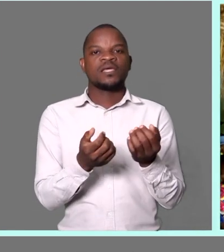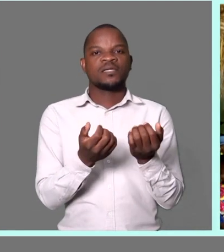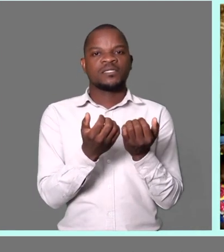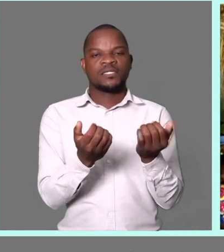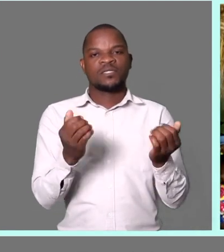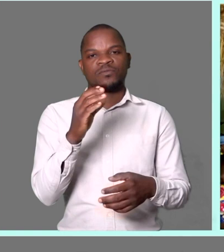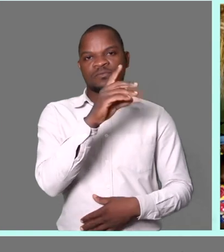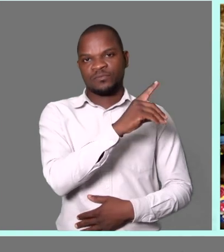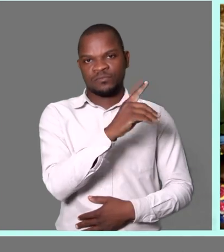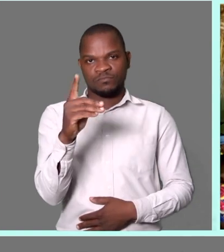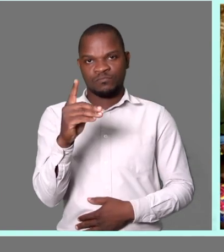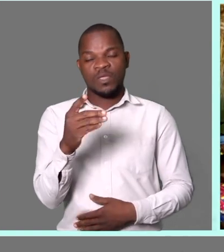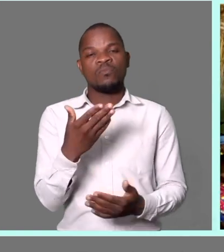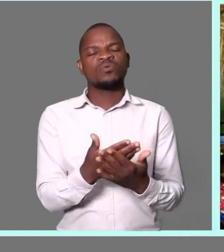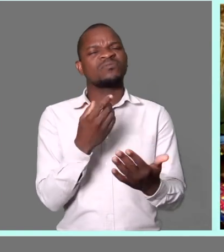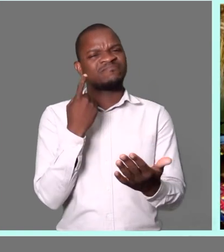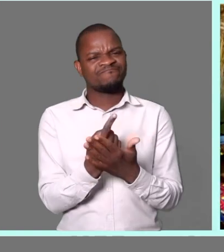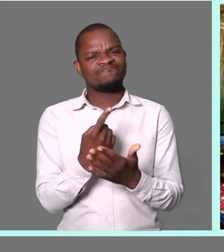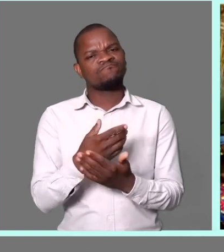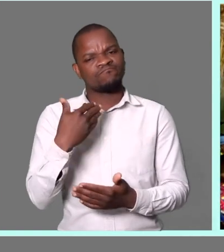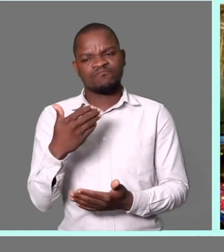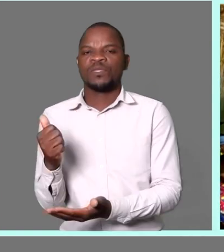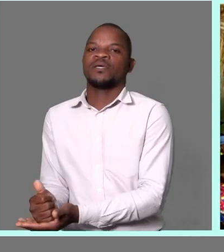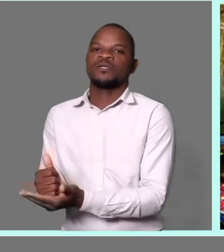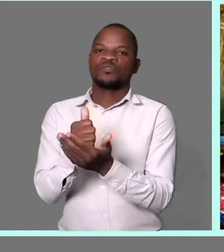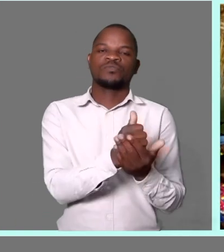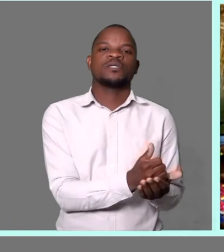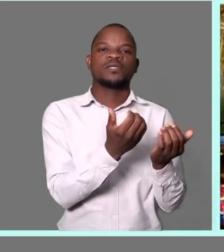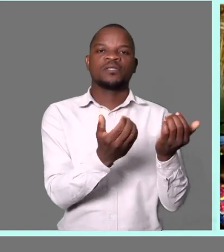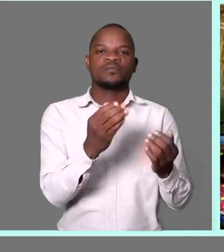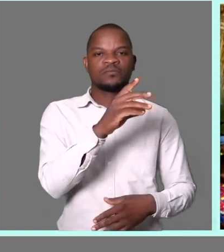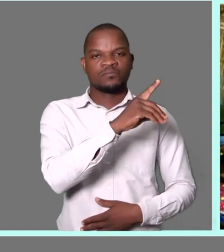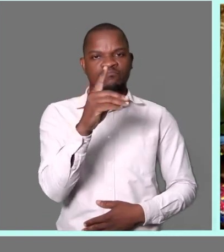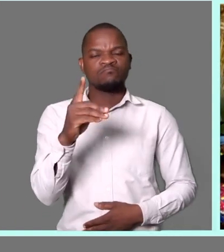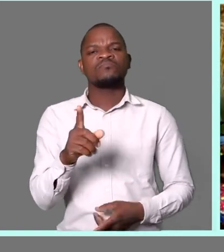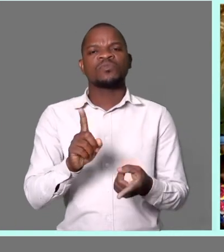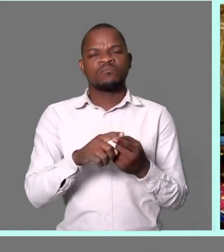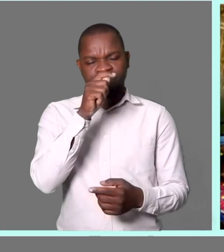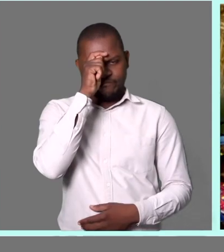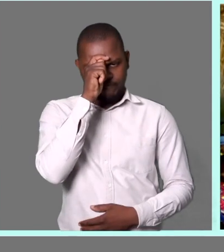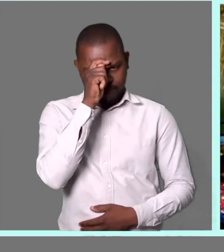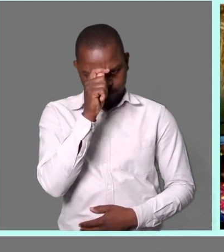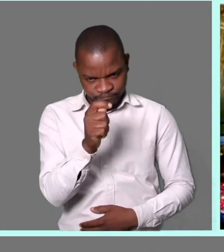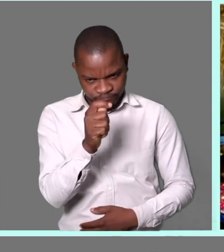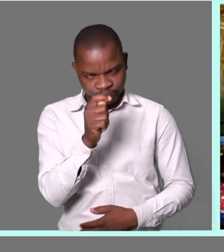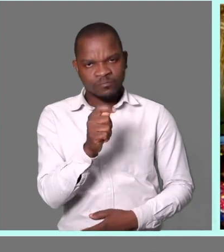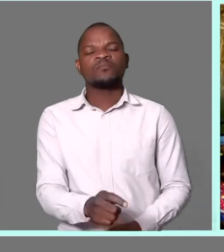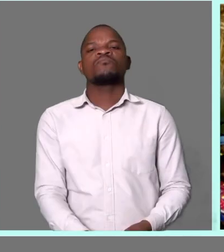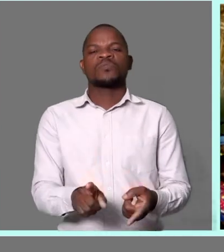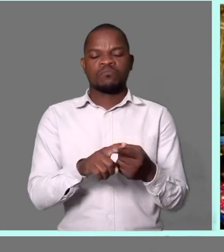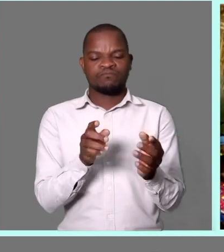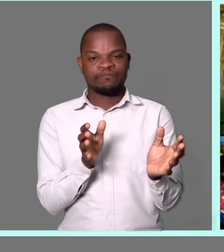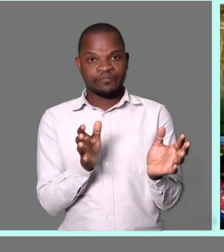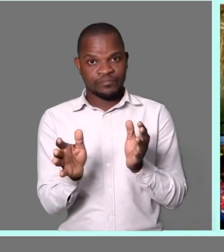é uma criança com deficiência. Por isso, devemos ajudar esta criança, respeitar esta